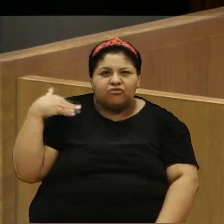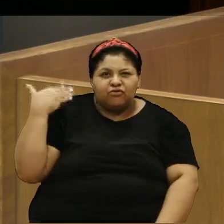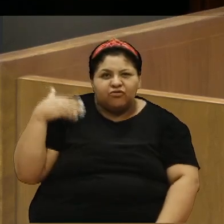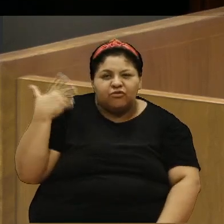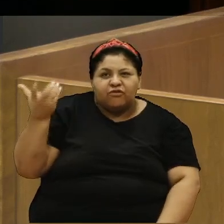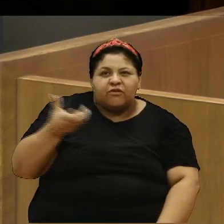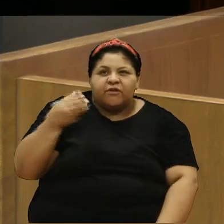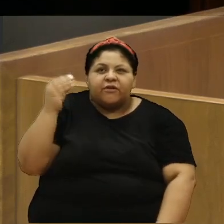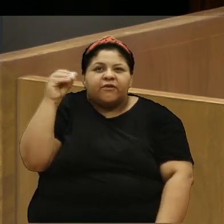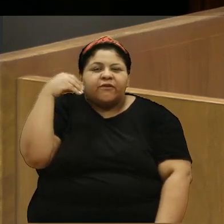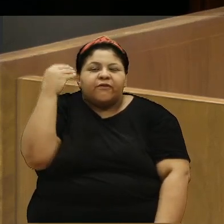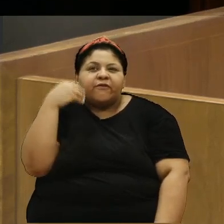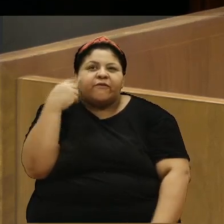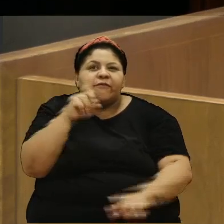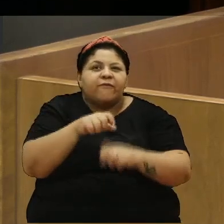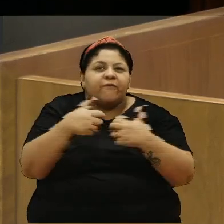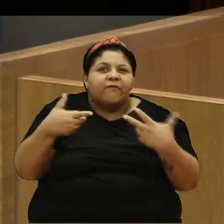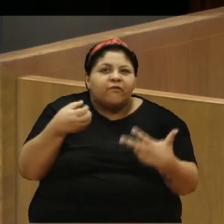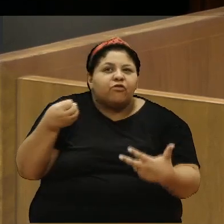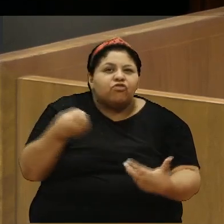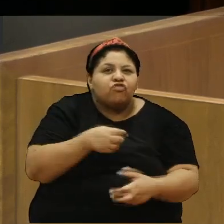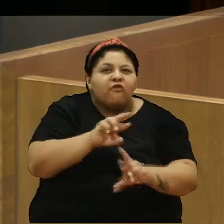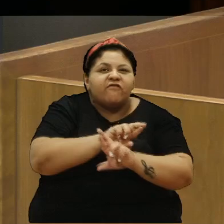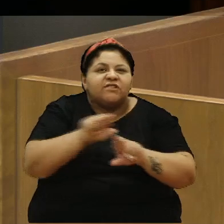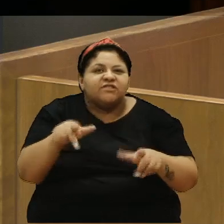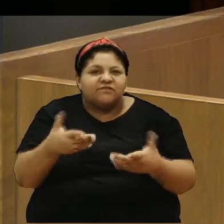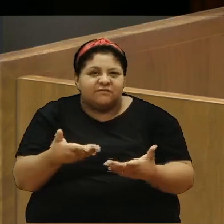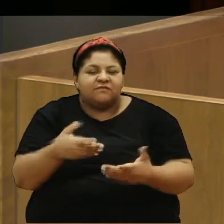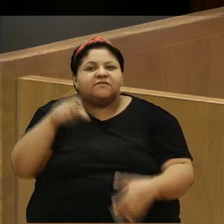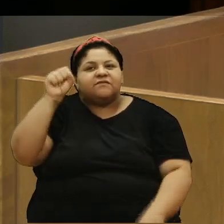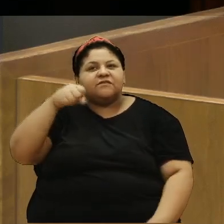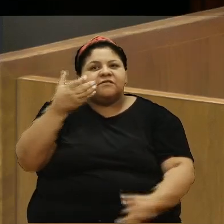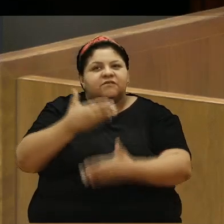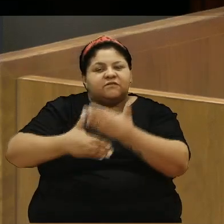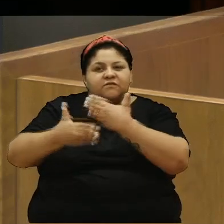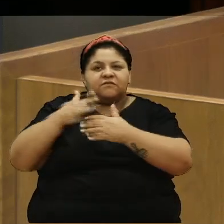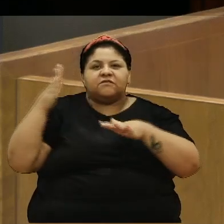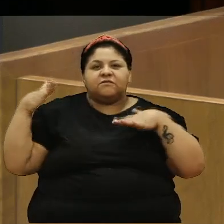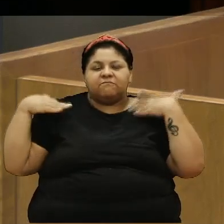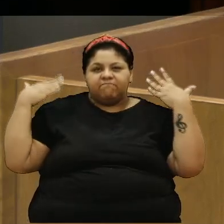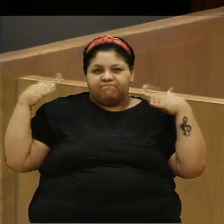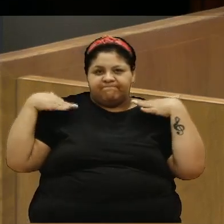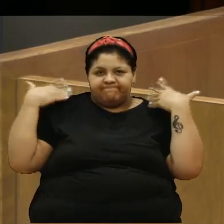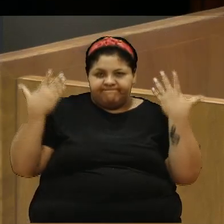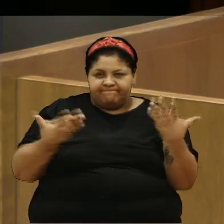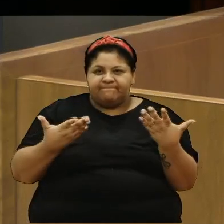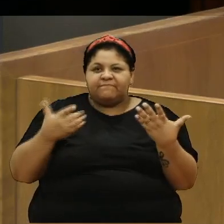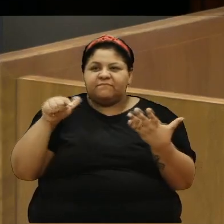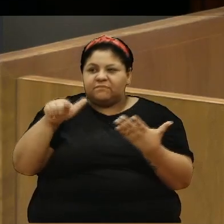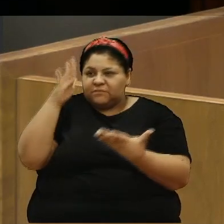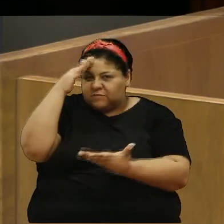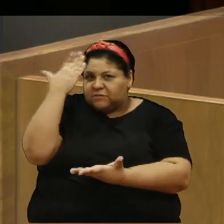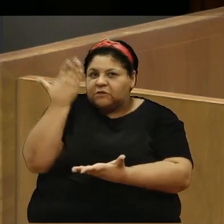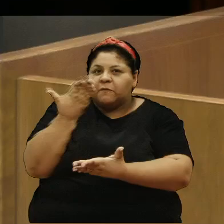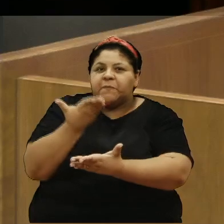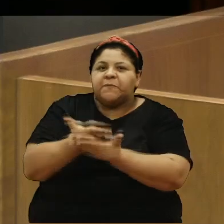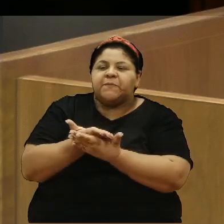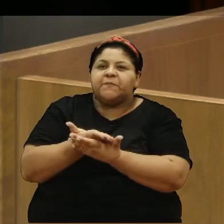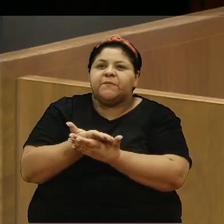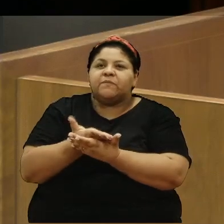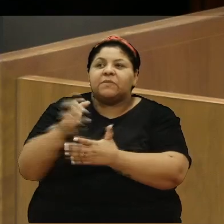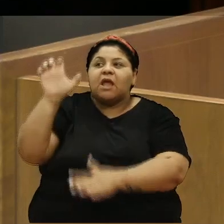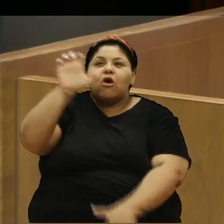quer experimentar coisas novas, coisas diferentes. E, sim, todo turista que vai lá, ele acredita estar na